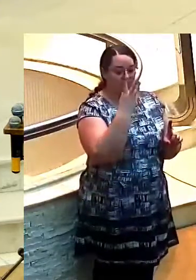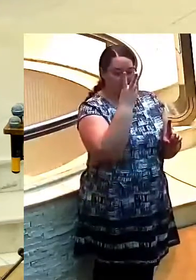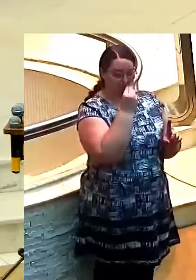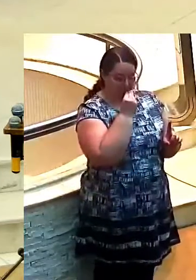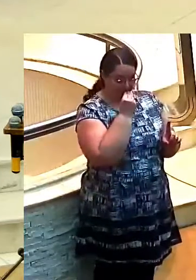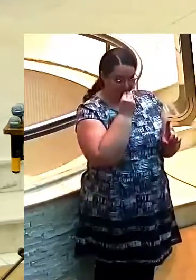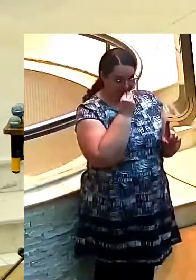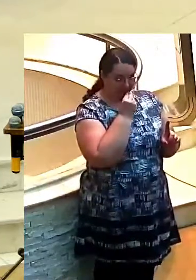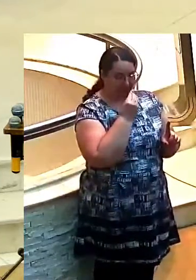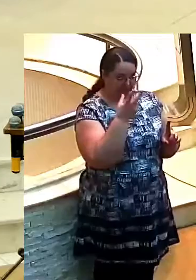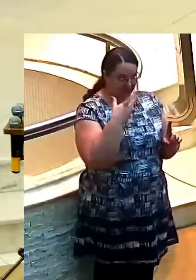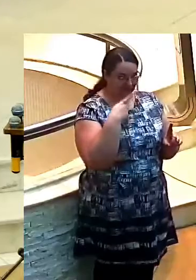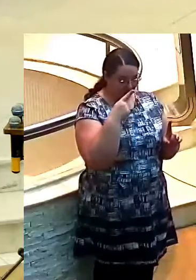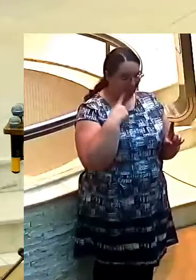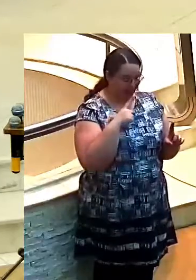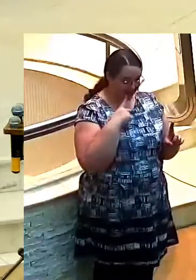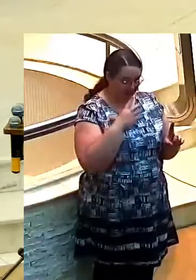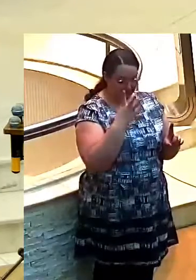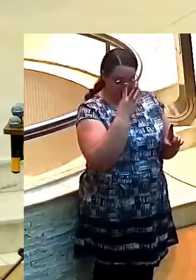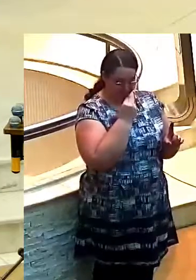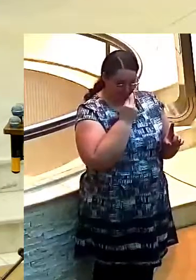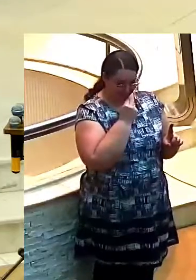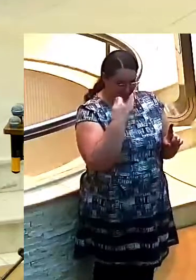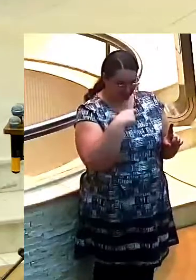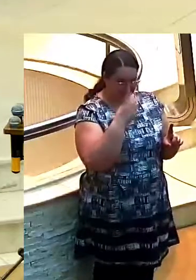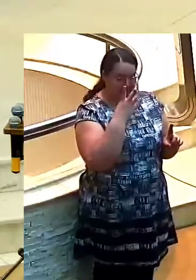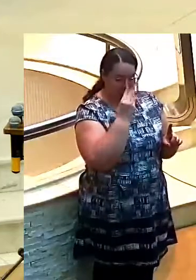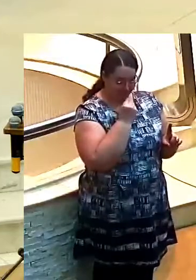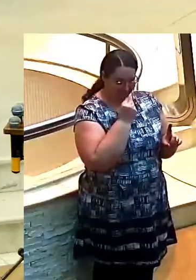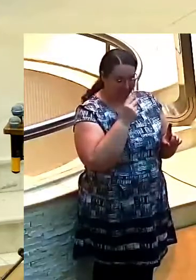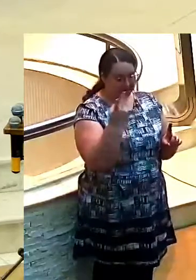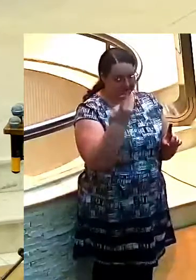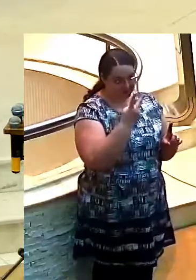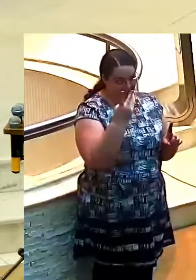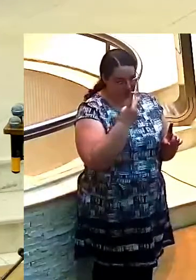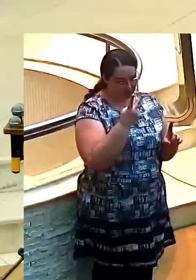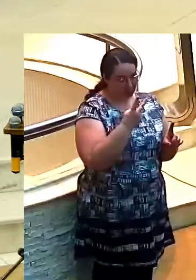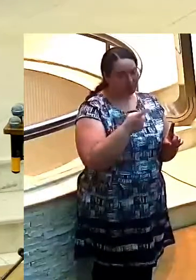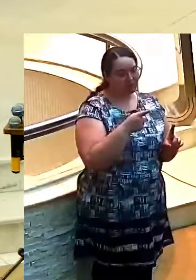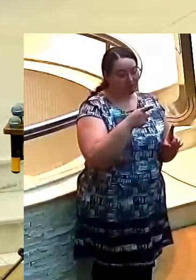você precisa ser, uma pessoa, inculpável, irrepreensível,